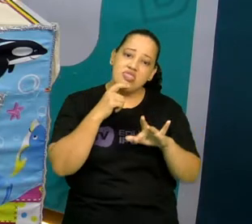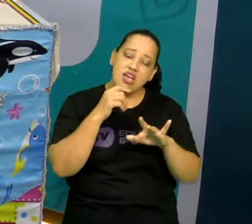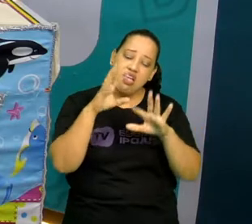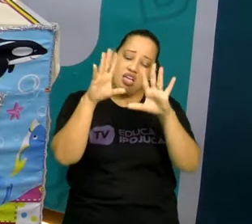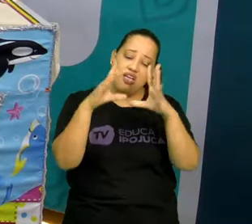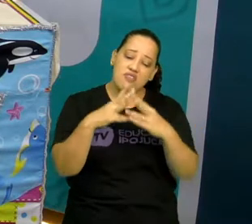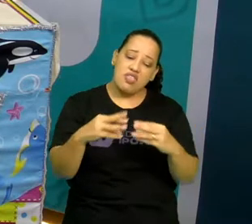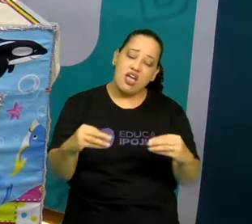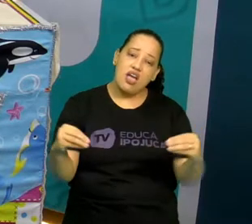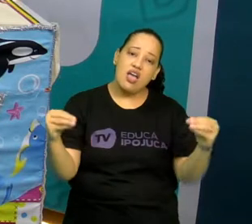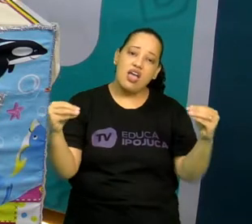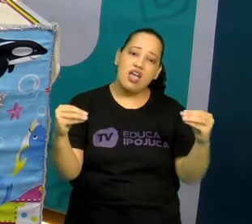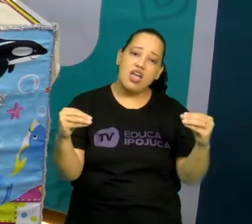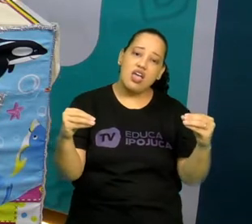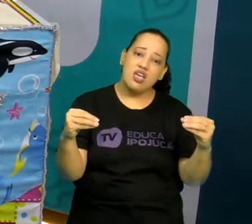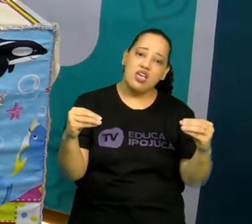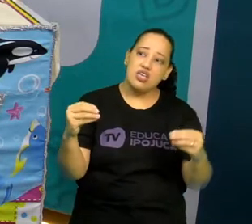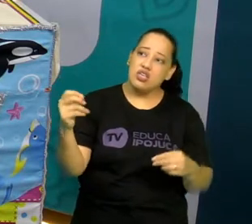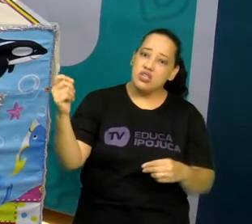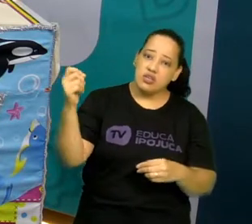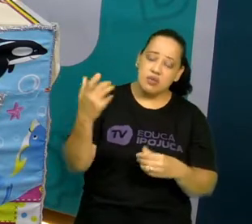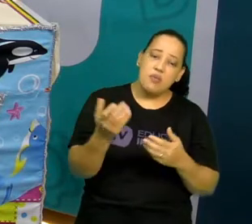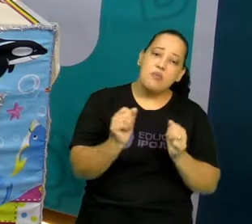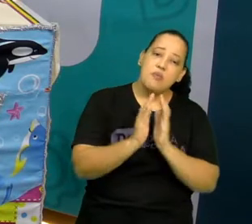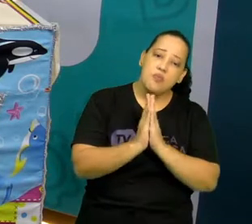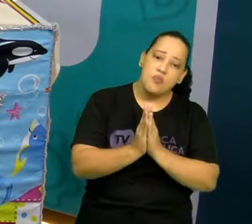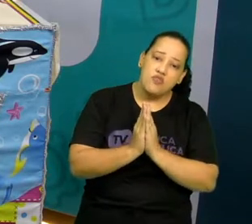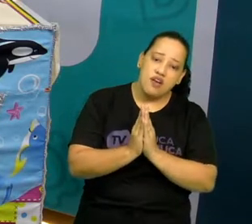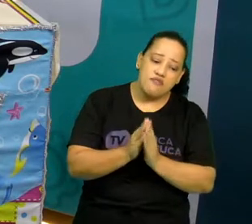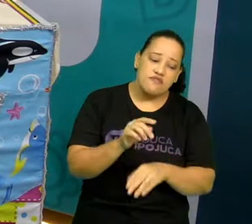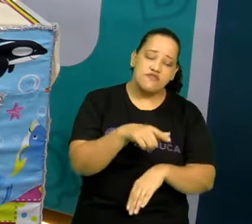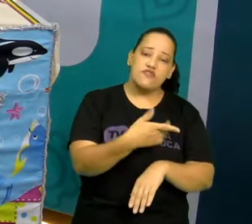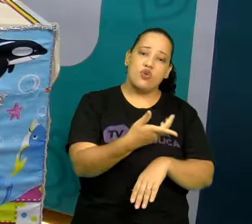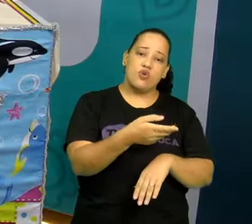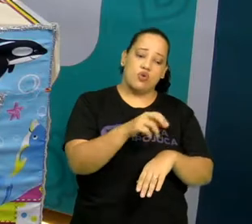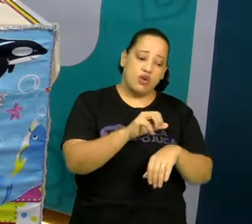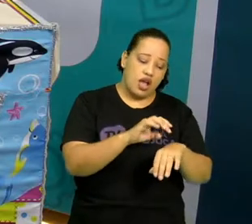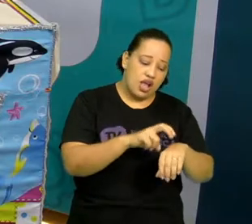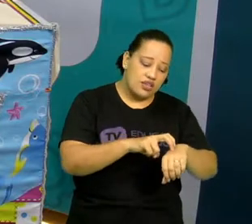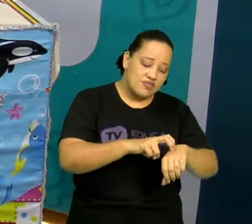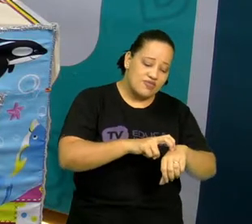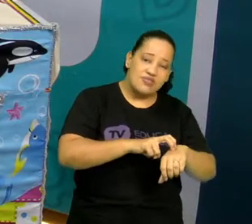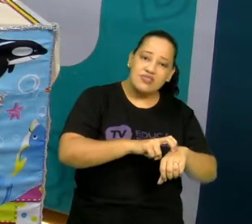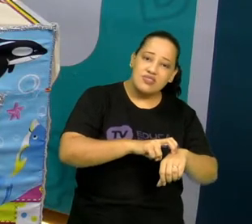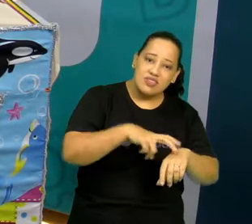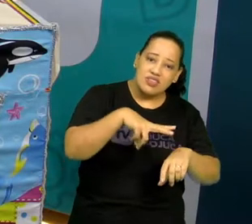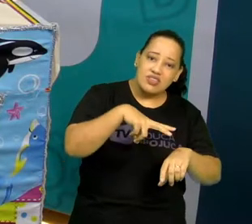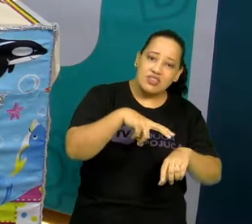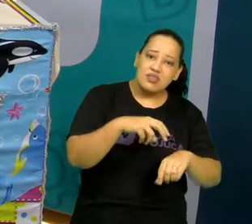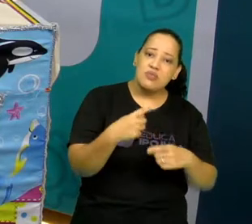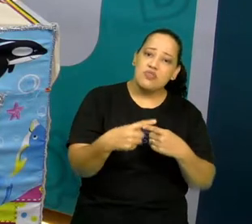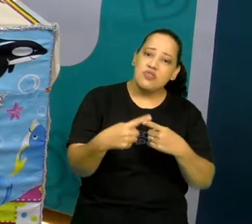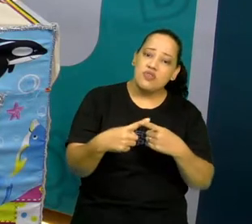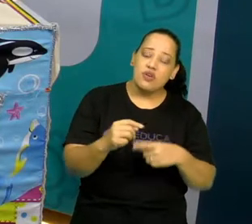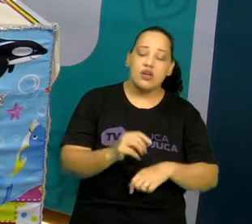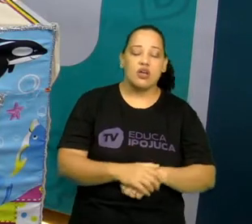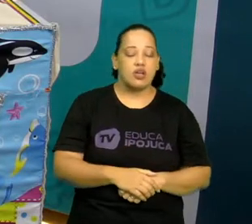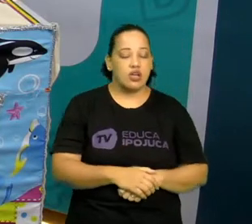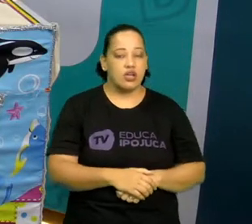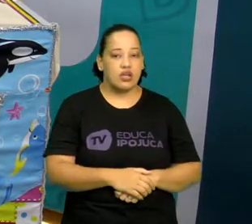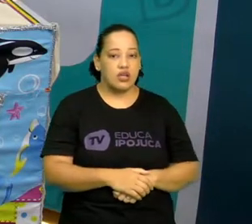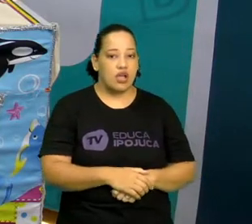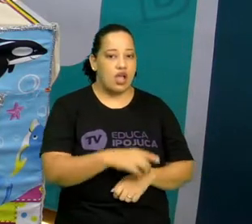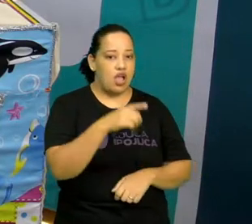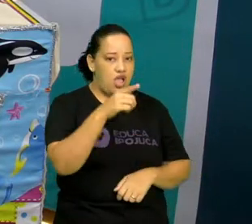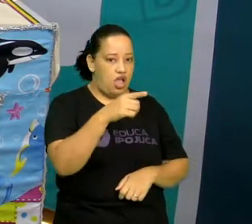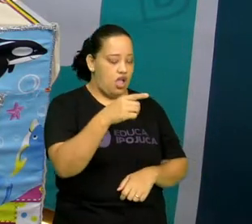Ó, solta aqui meus pezinhos. Aí a parede, leiturinha, diz que